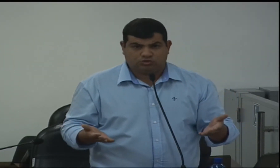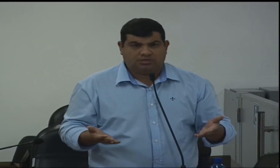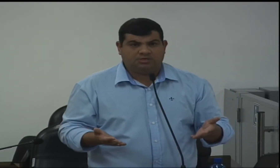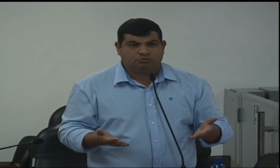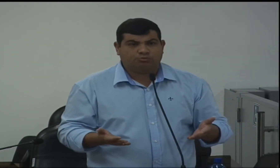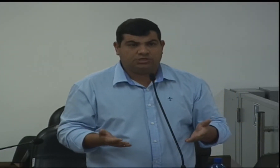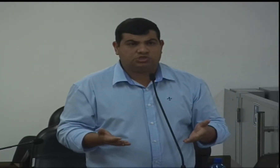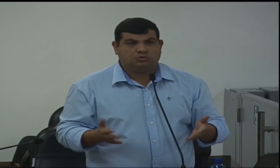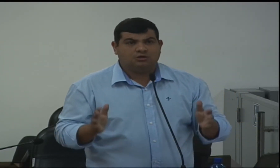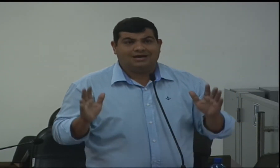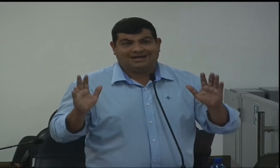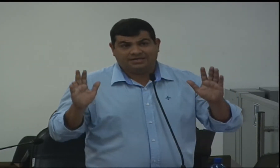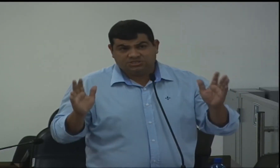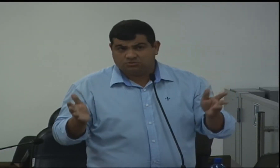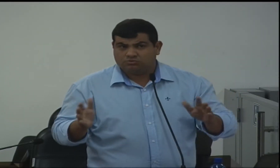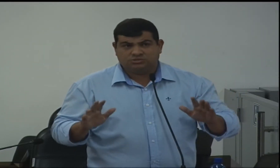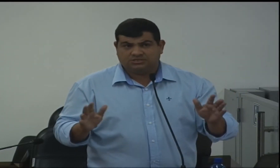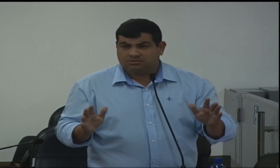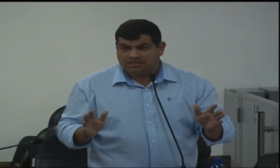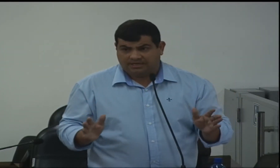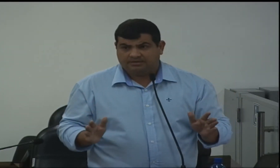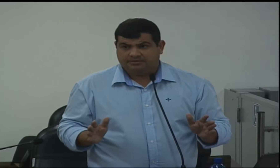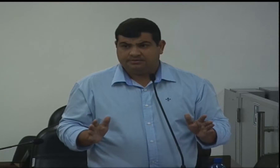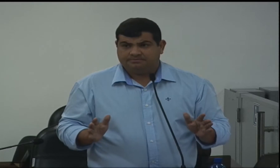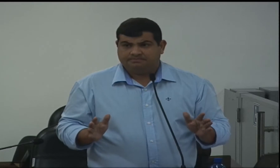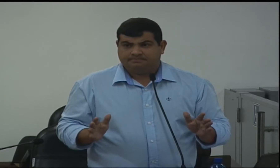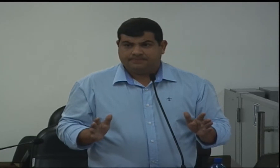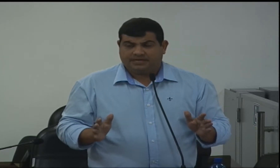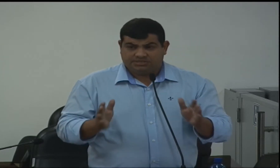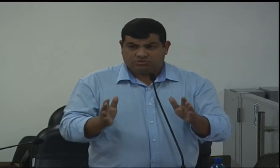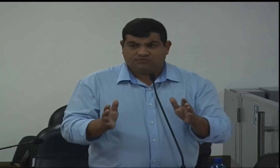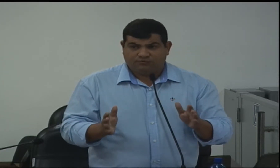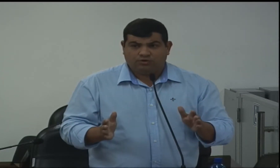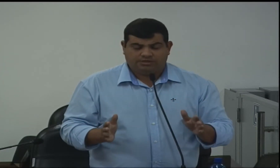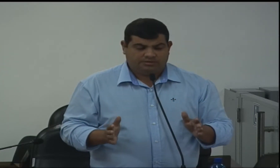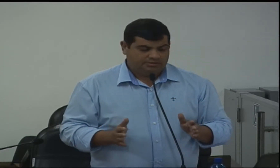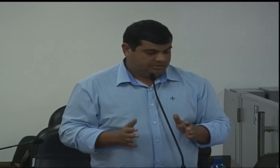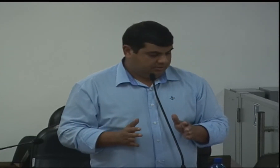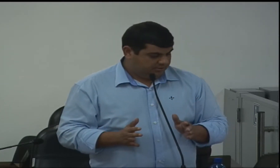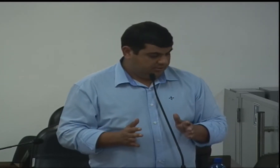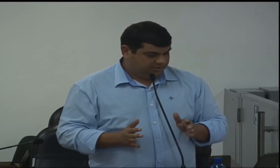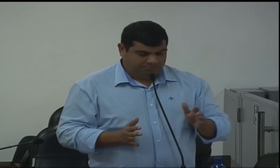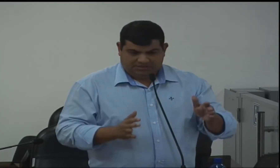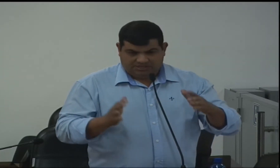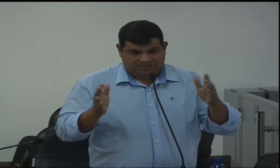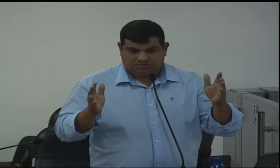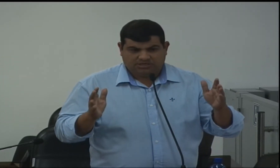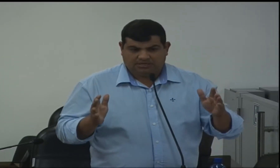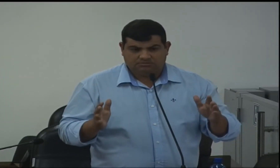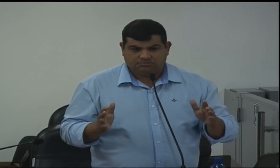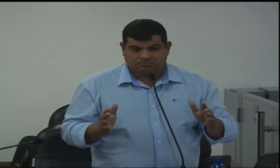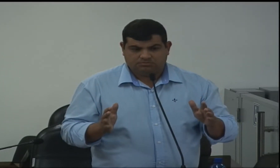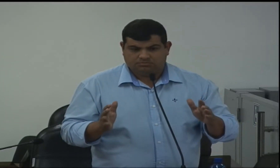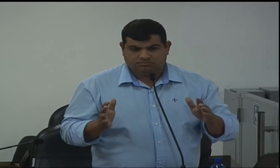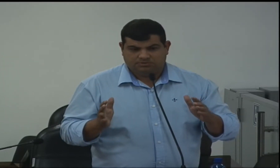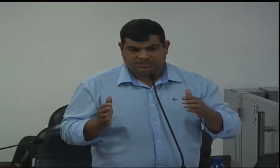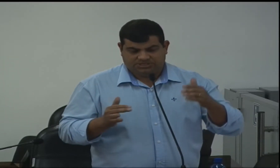foi o posicionamento político, acredito, não estou dizendo que é. Acredito que foi. independente